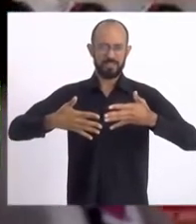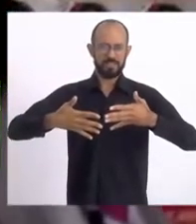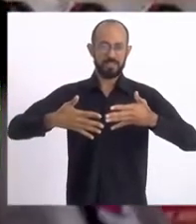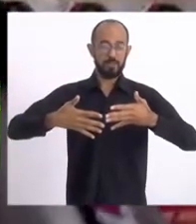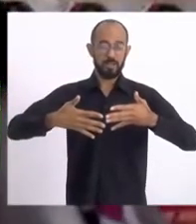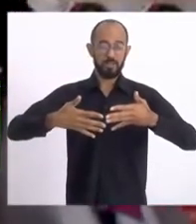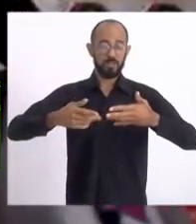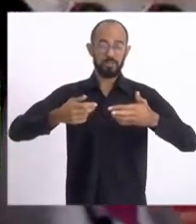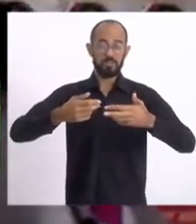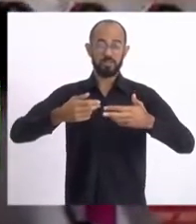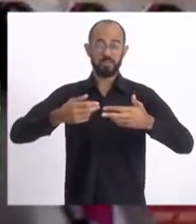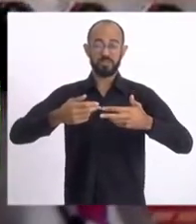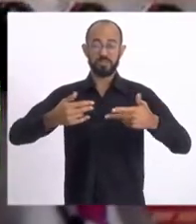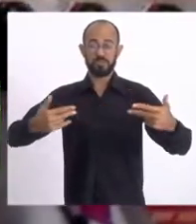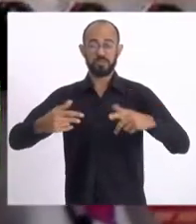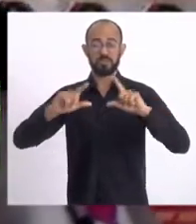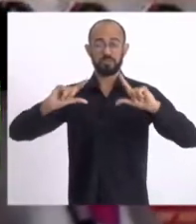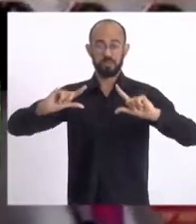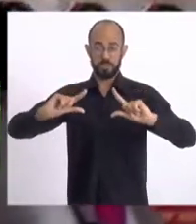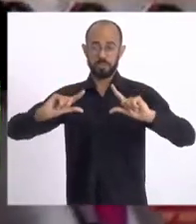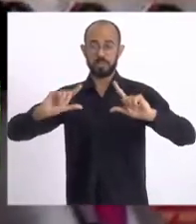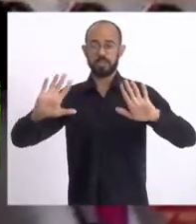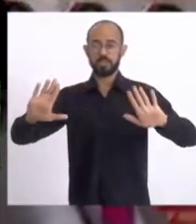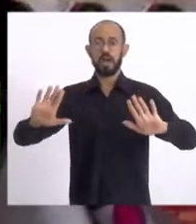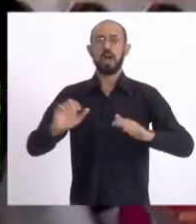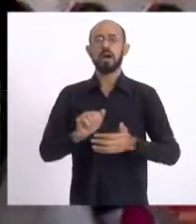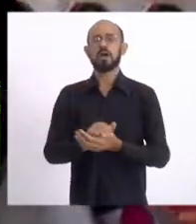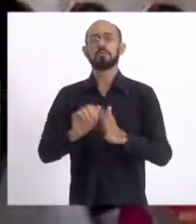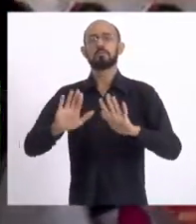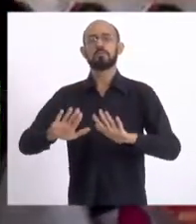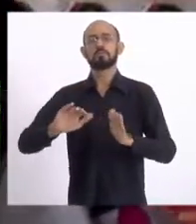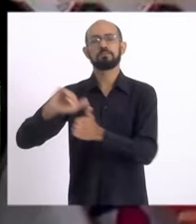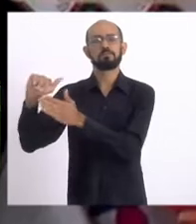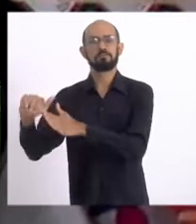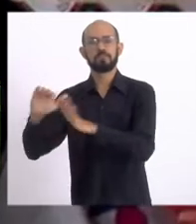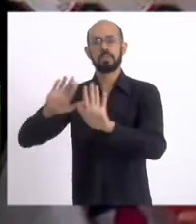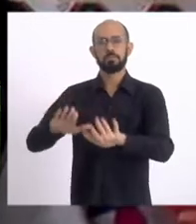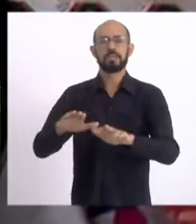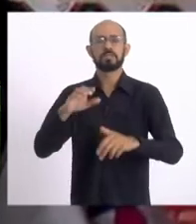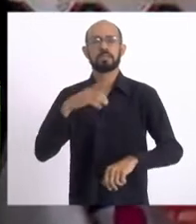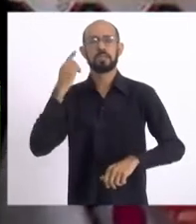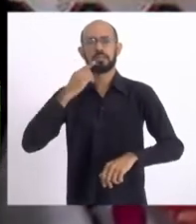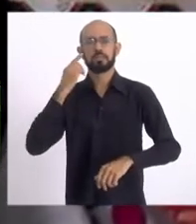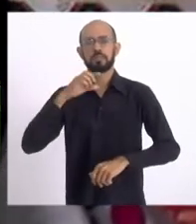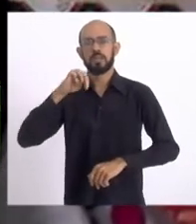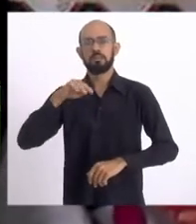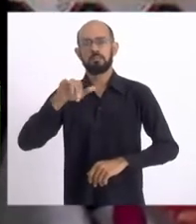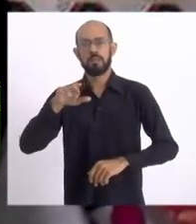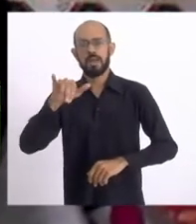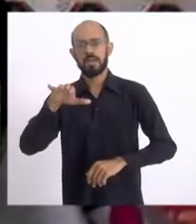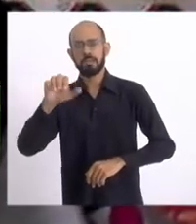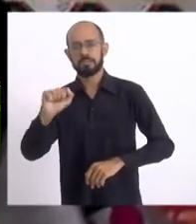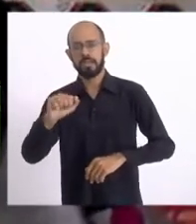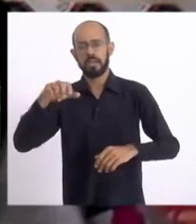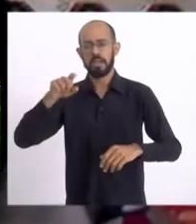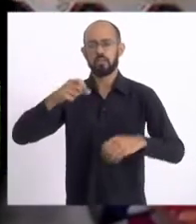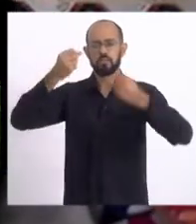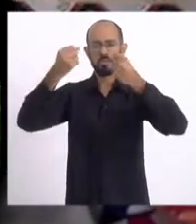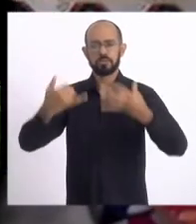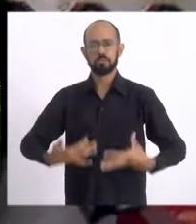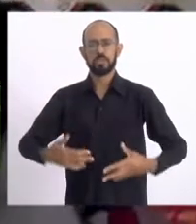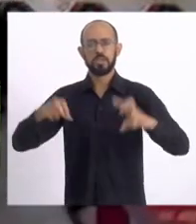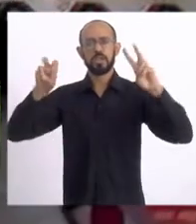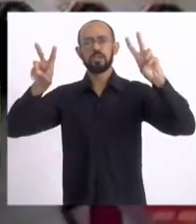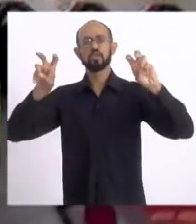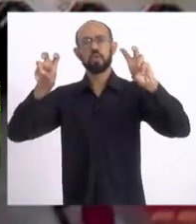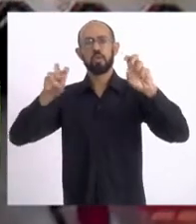com a coisa do link, é o da deputada Márcia Giovanni, é o que versa também sobre